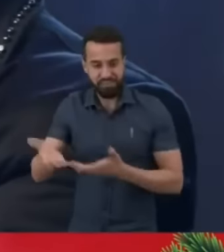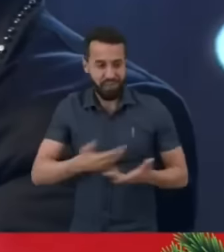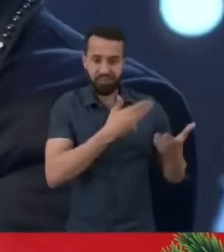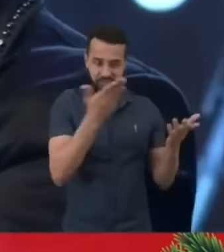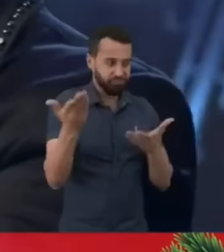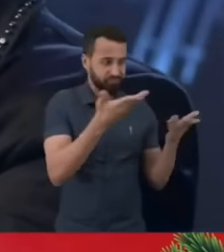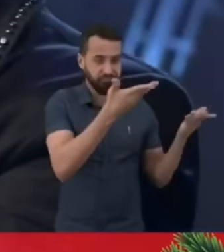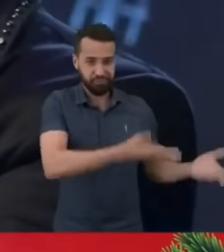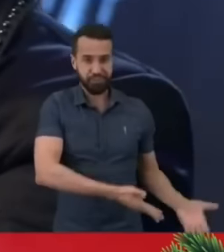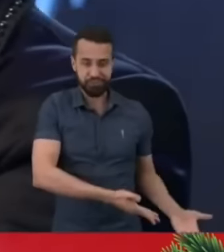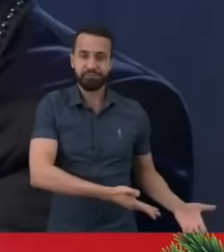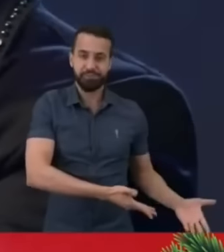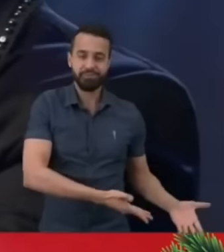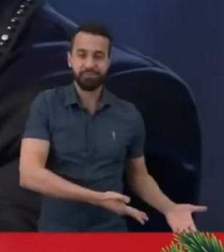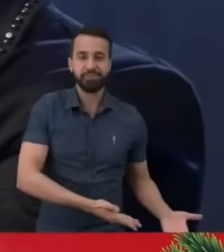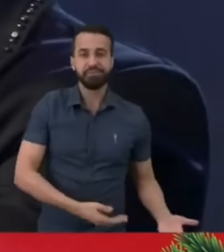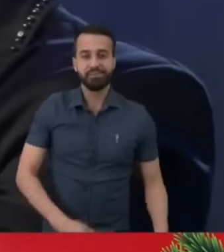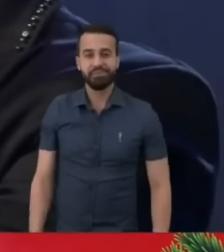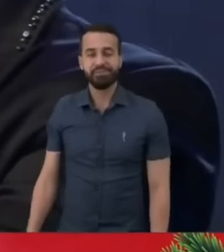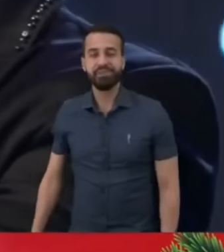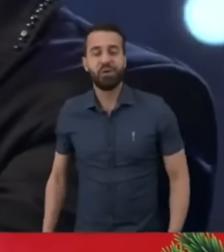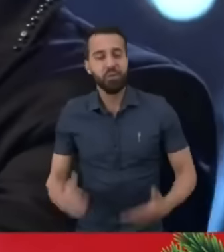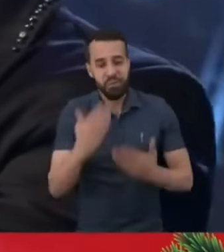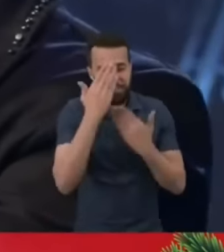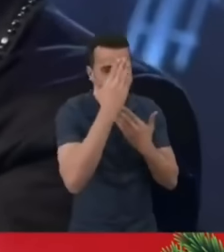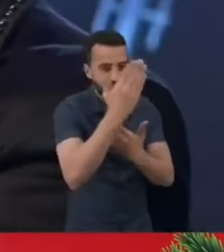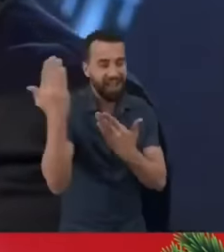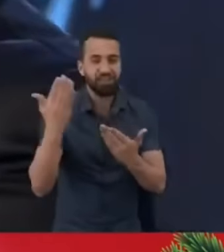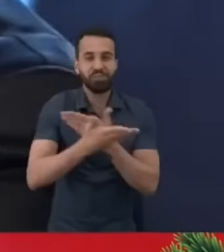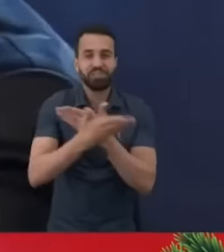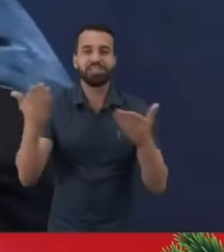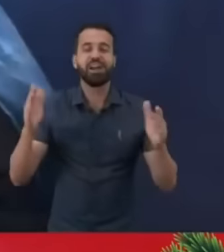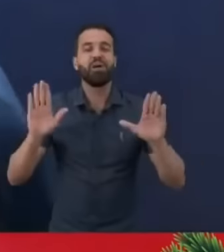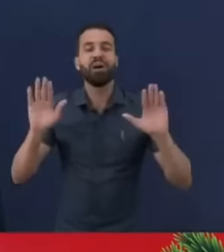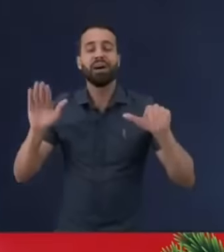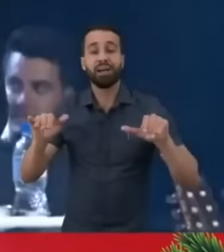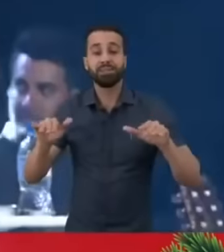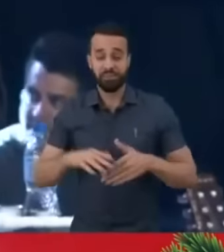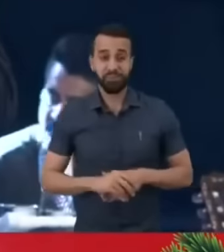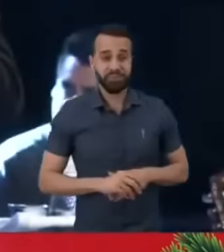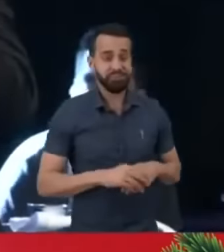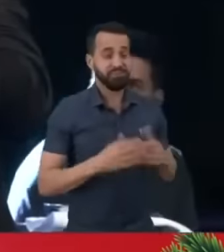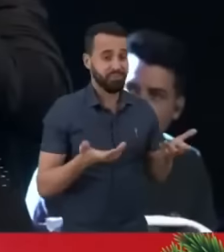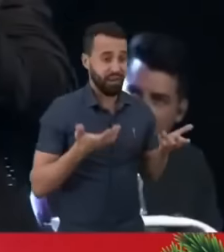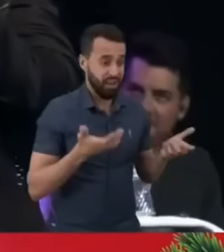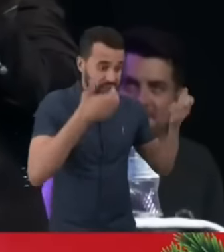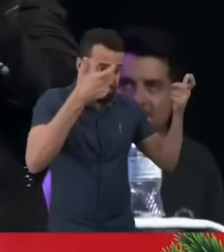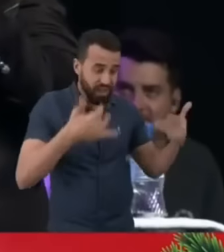Obrigado. Olha, gente. Tchau, gente. Obrigado a você. Eu quero dizer também que